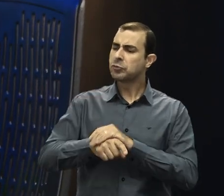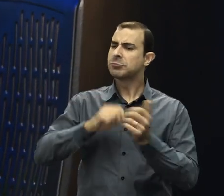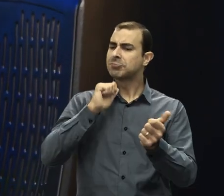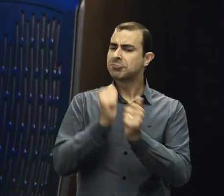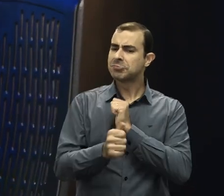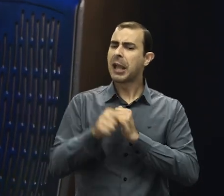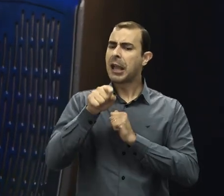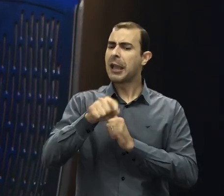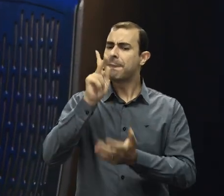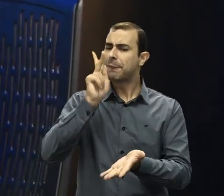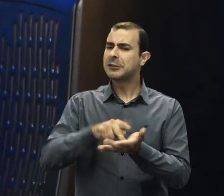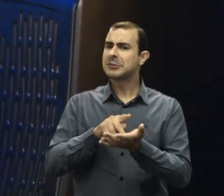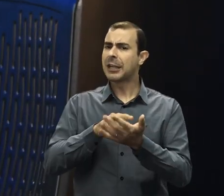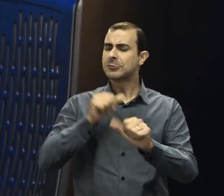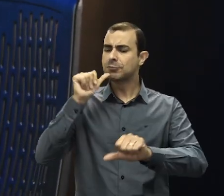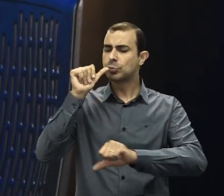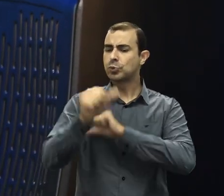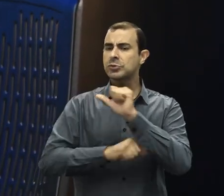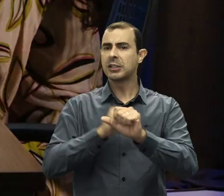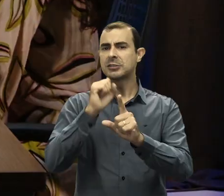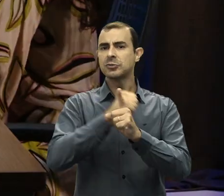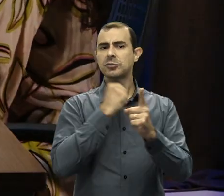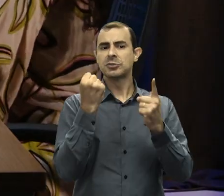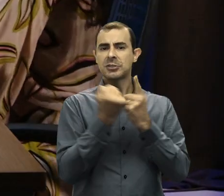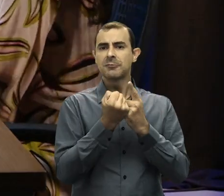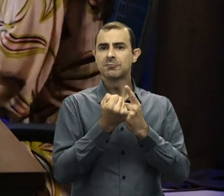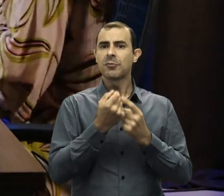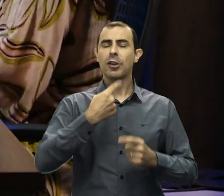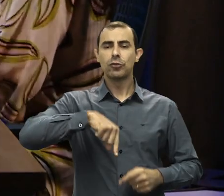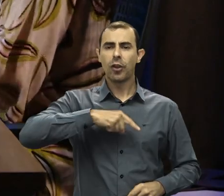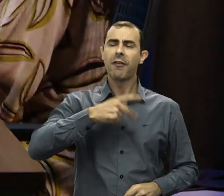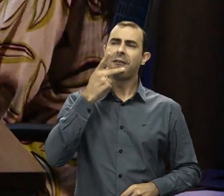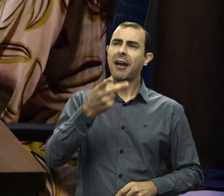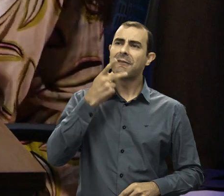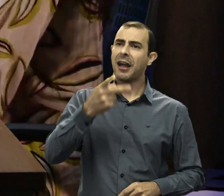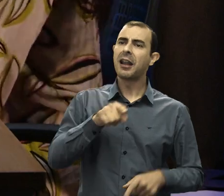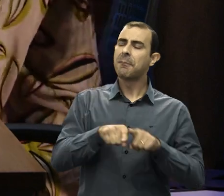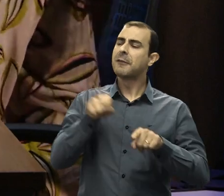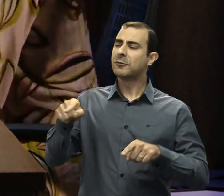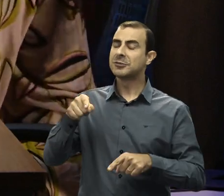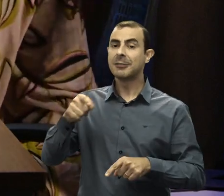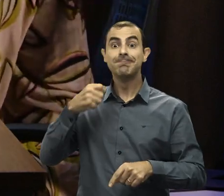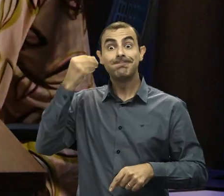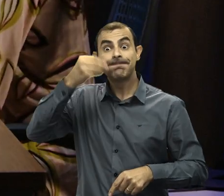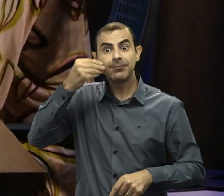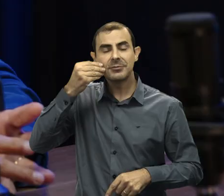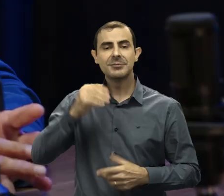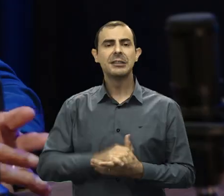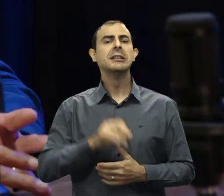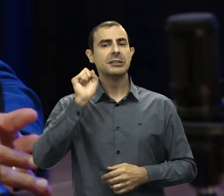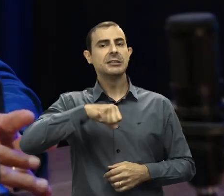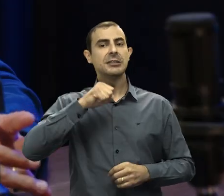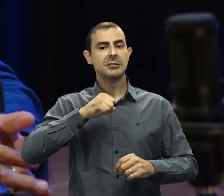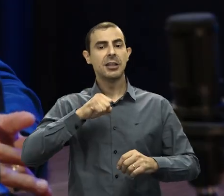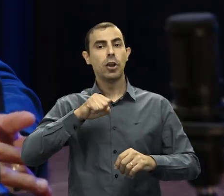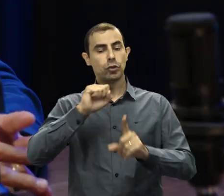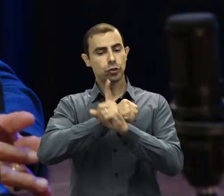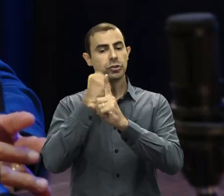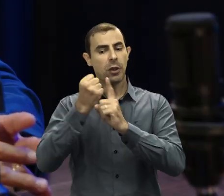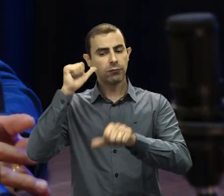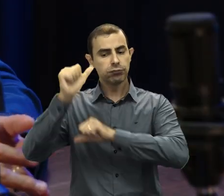como ferramenta de transformação social, que é o que a gente fala, mas você viveu Vivenciei, isso. De transformação social e de